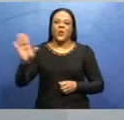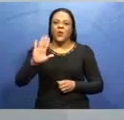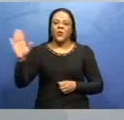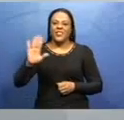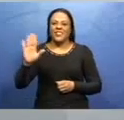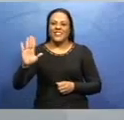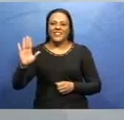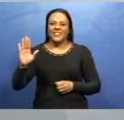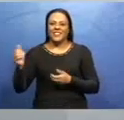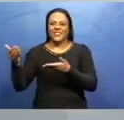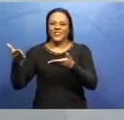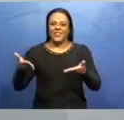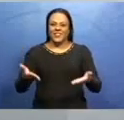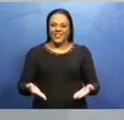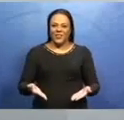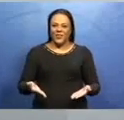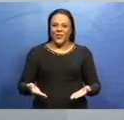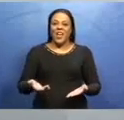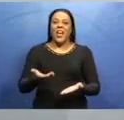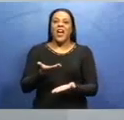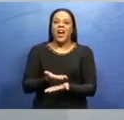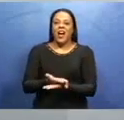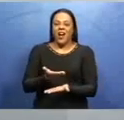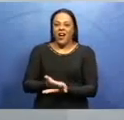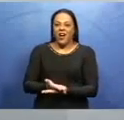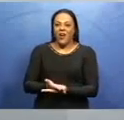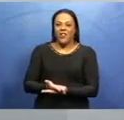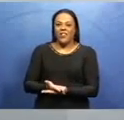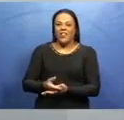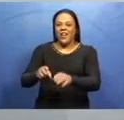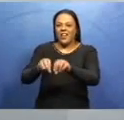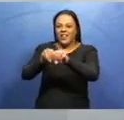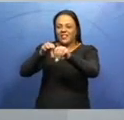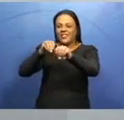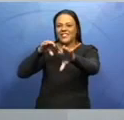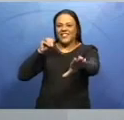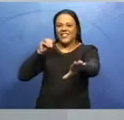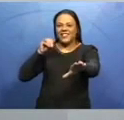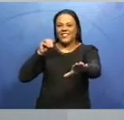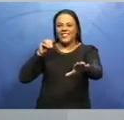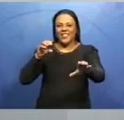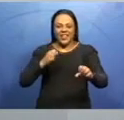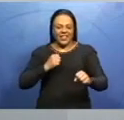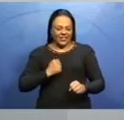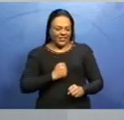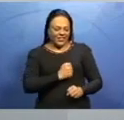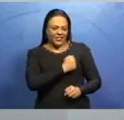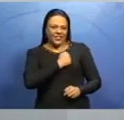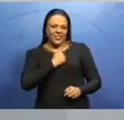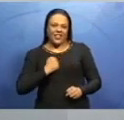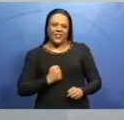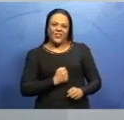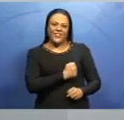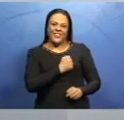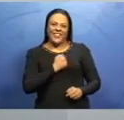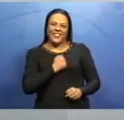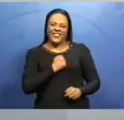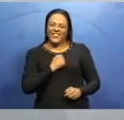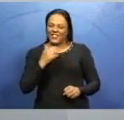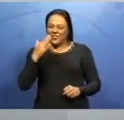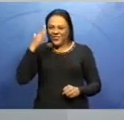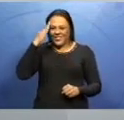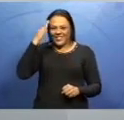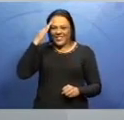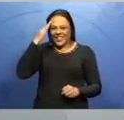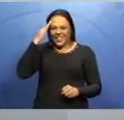Olá, estamos aqui para mais uma aula à distância. Coração cheio de saudade, mas eu tenho certeza